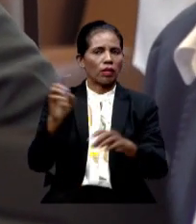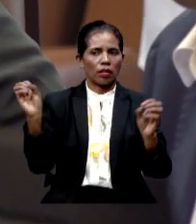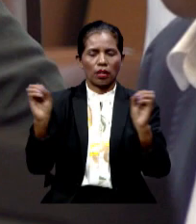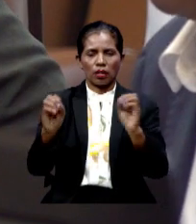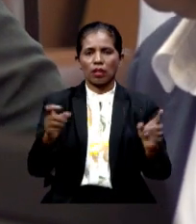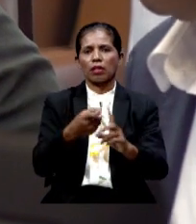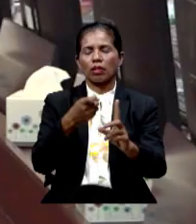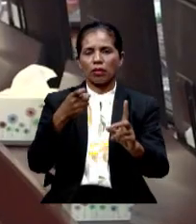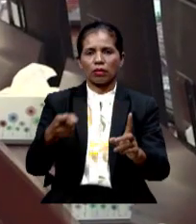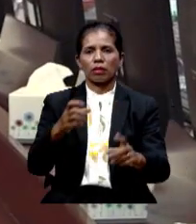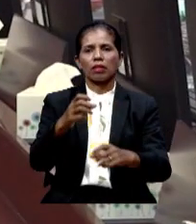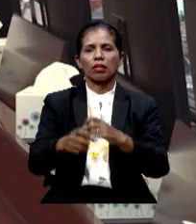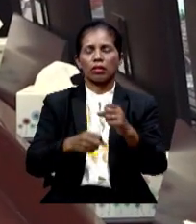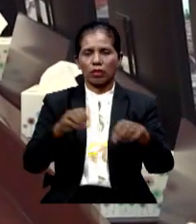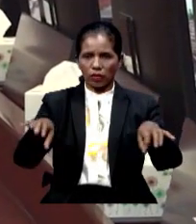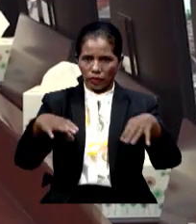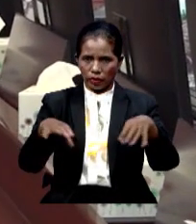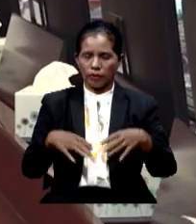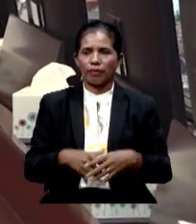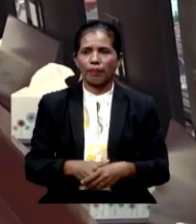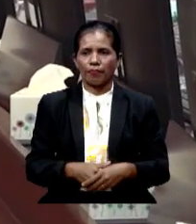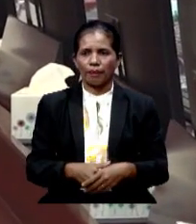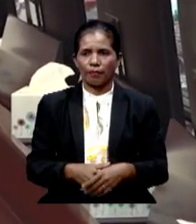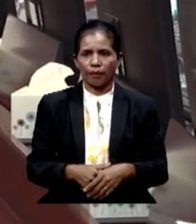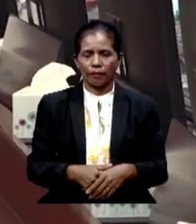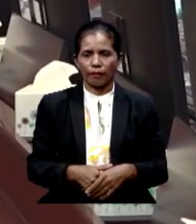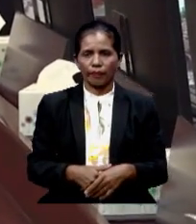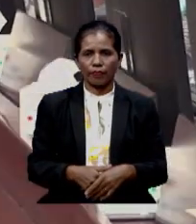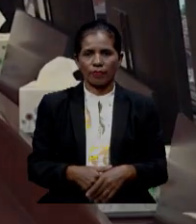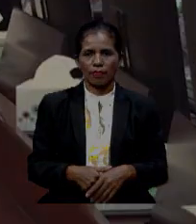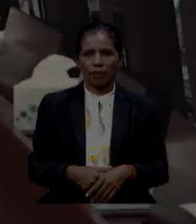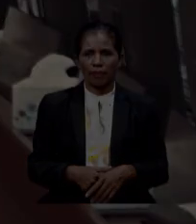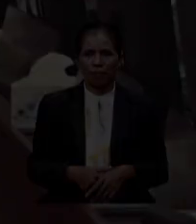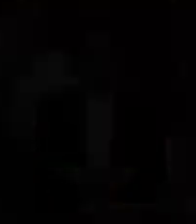interrupção durante o período de serviço. Adereto Ximenes, bem-vindo Ximenes, Tiemen.